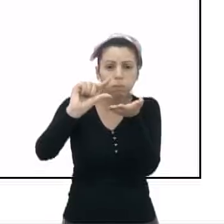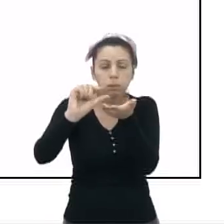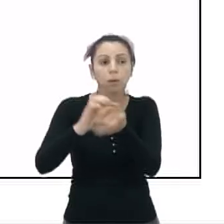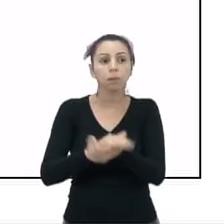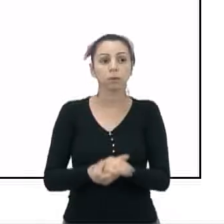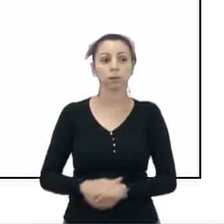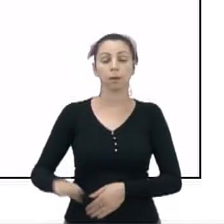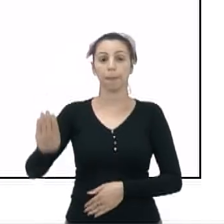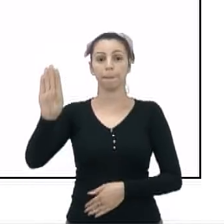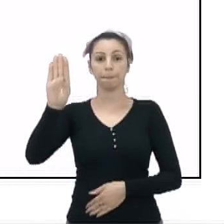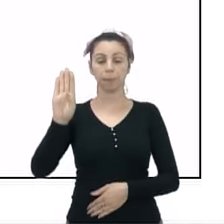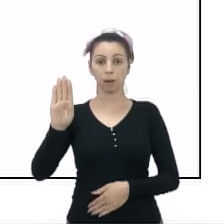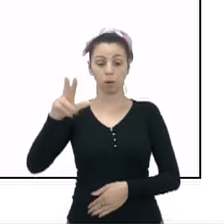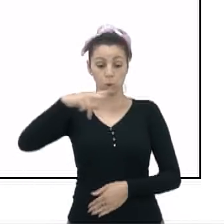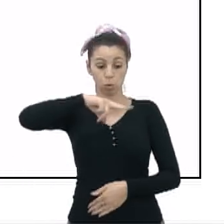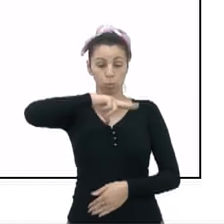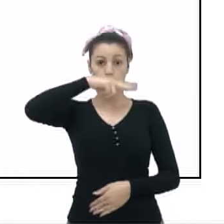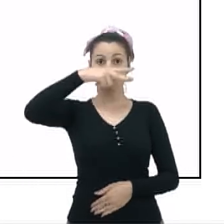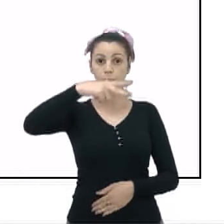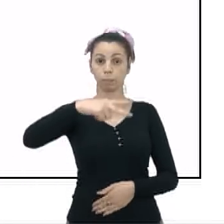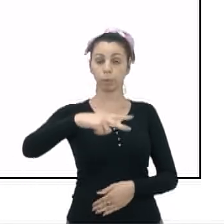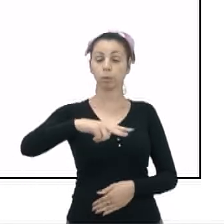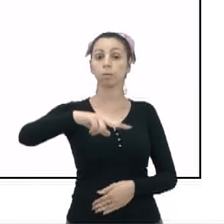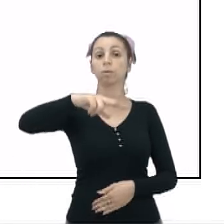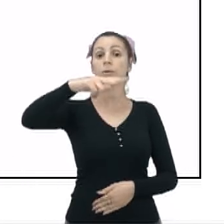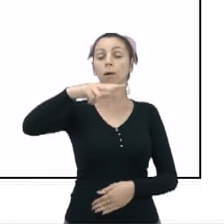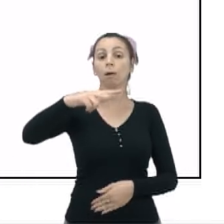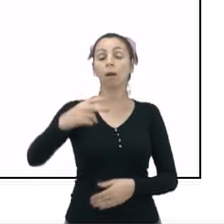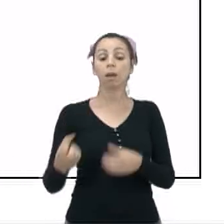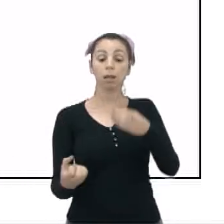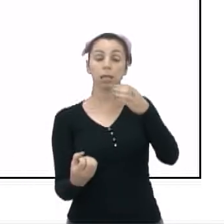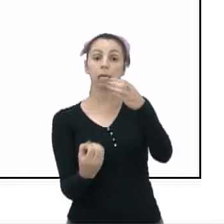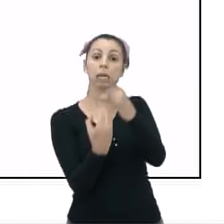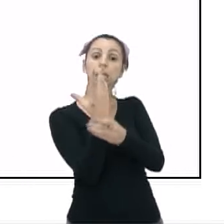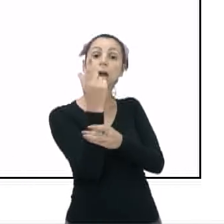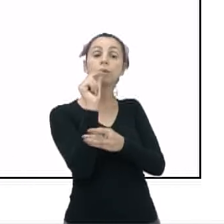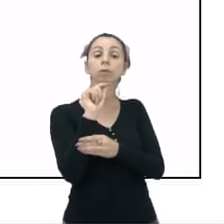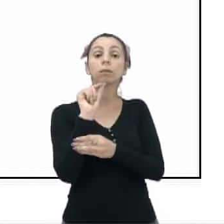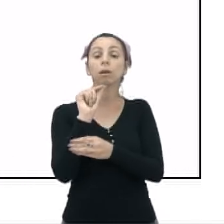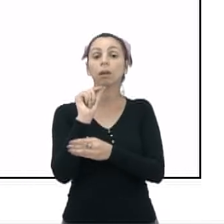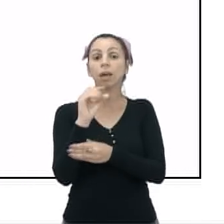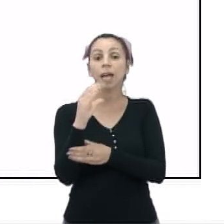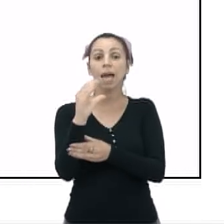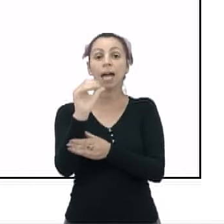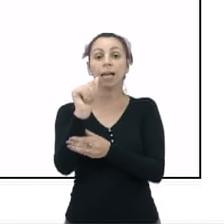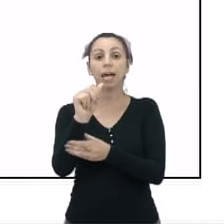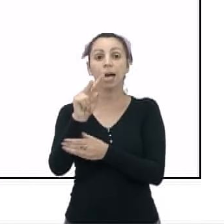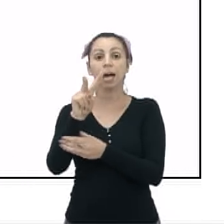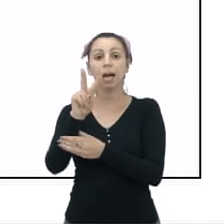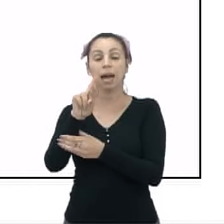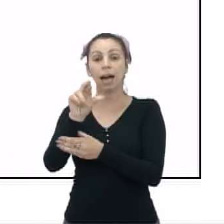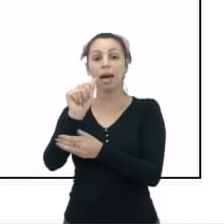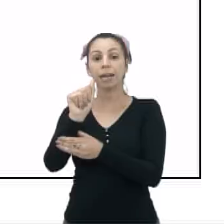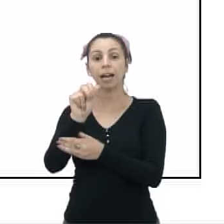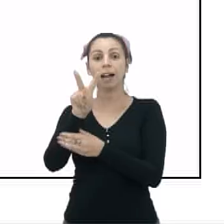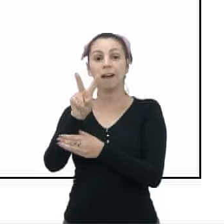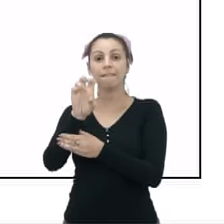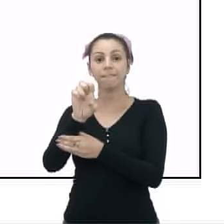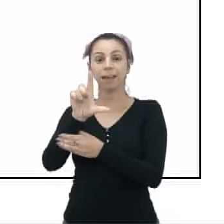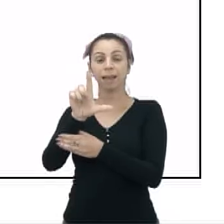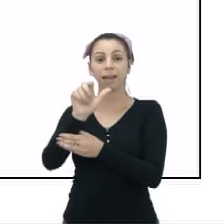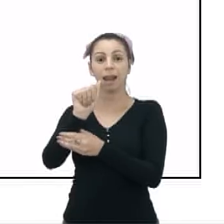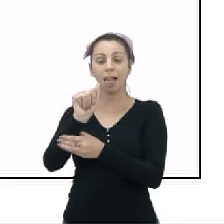B, os portugueses inventaram as caravelas, que a gente viu na aula anterior, né? Os portugueses vão construir as caravelas, que são